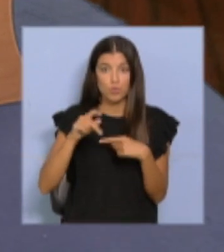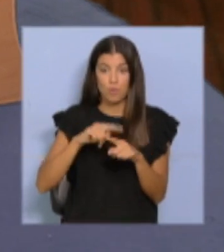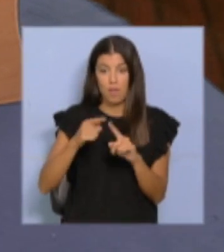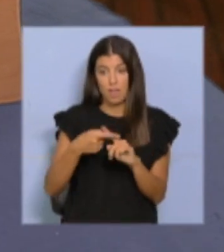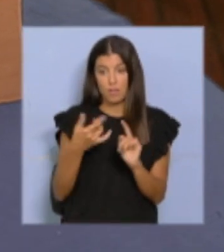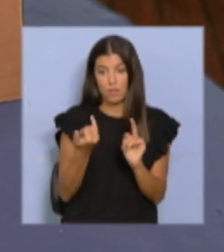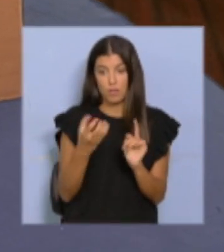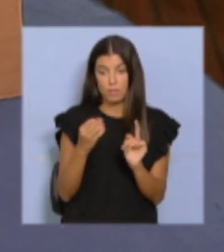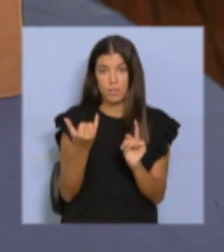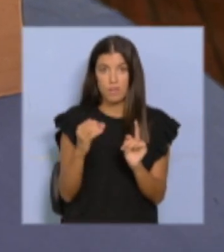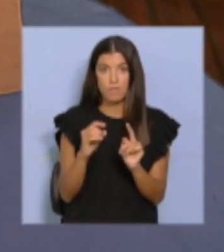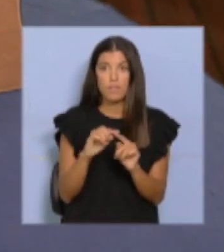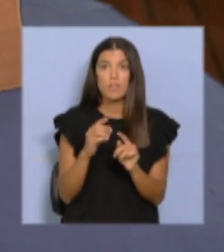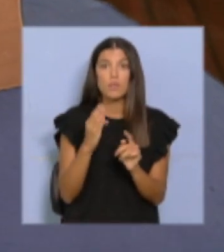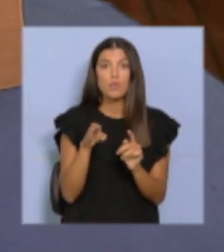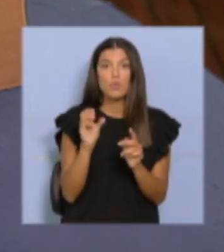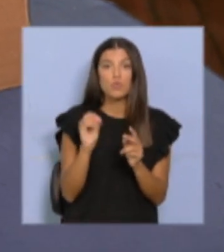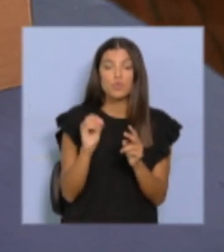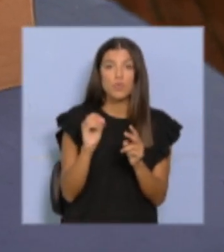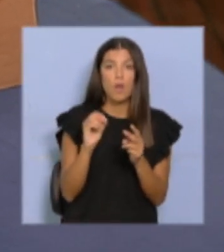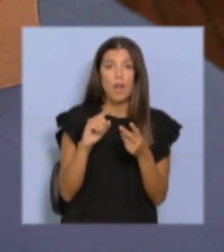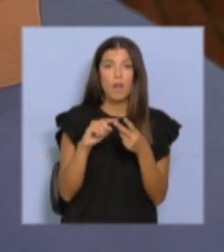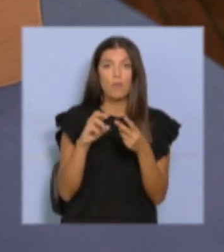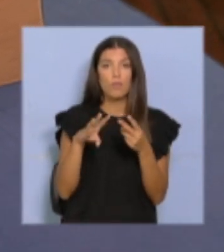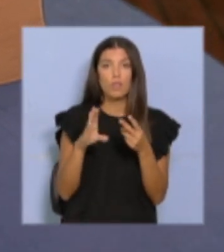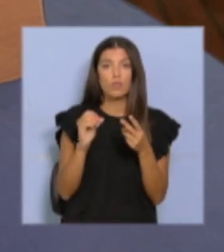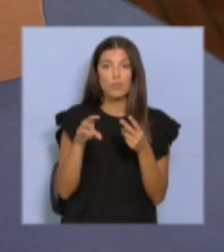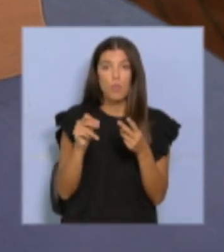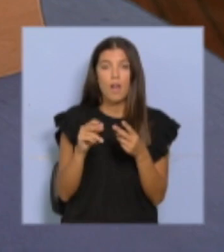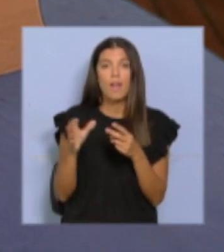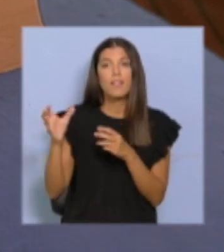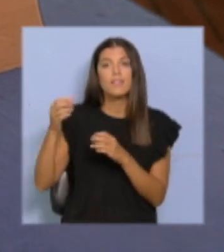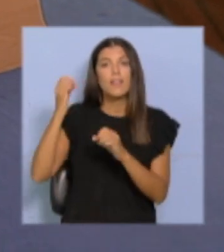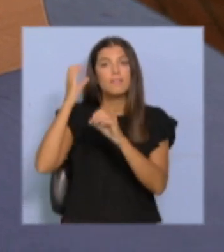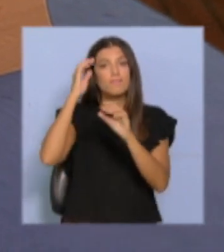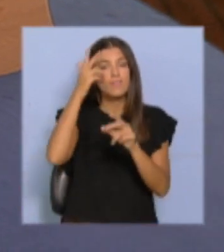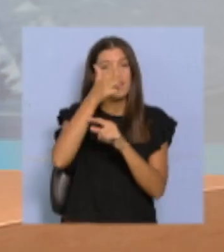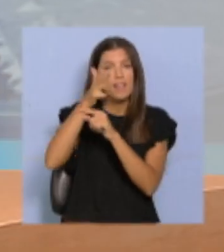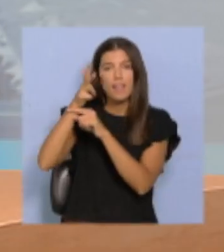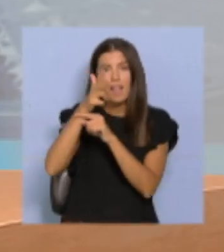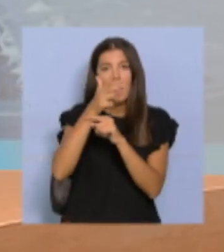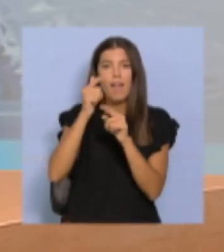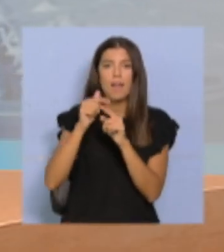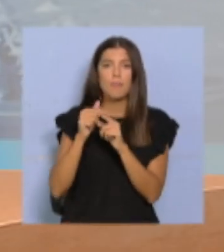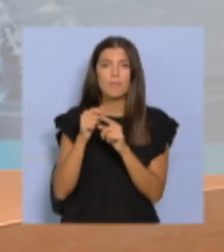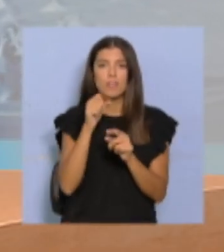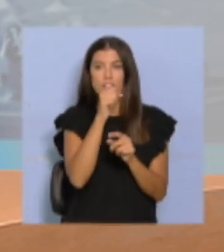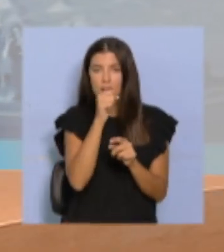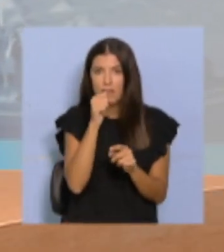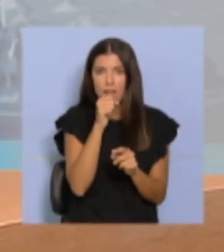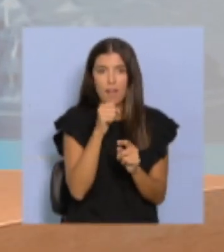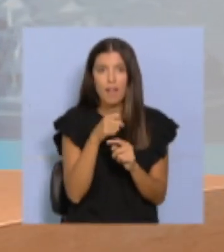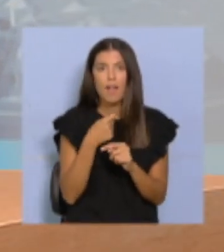o João Malta e a Joana Bogar pegaram nas câmaras, nos seus pezinhos e voltaram